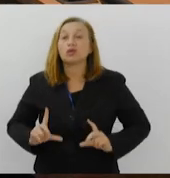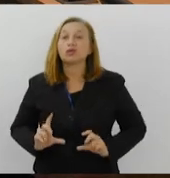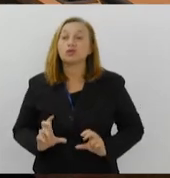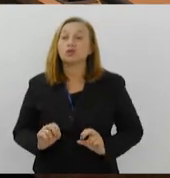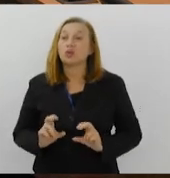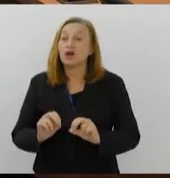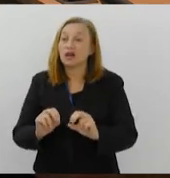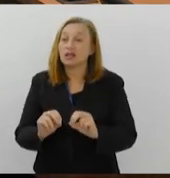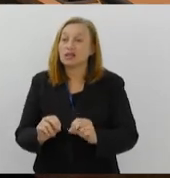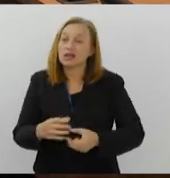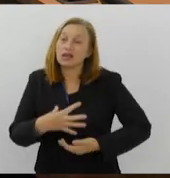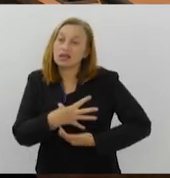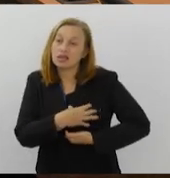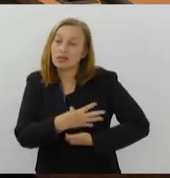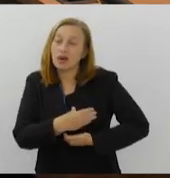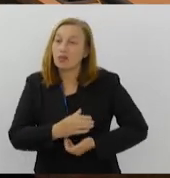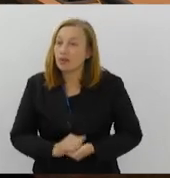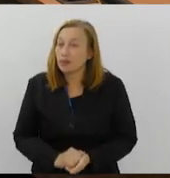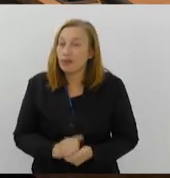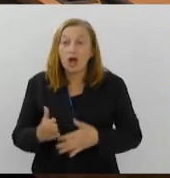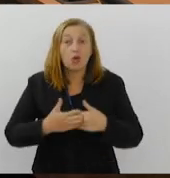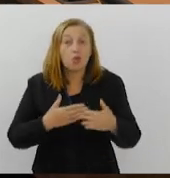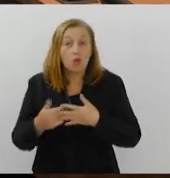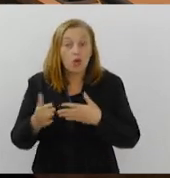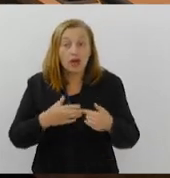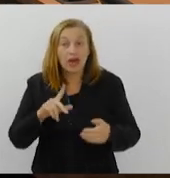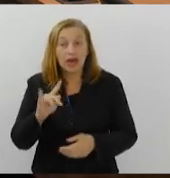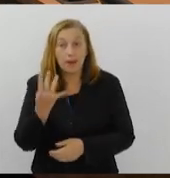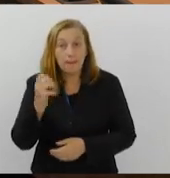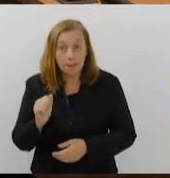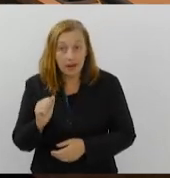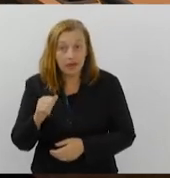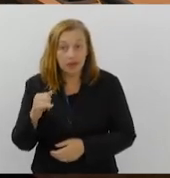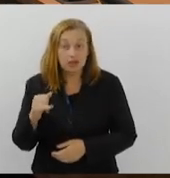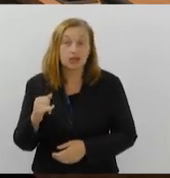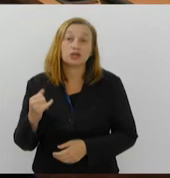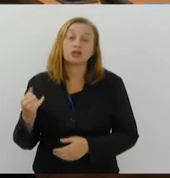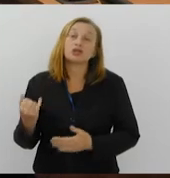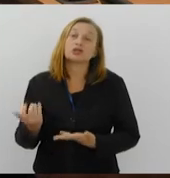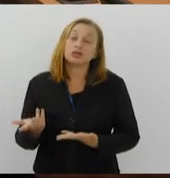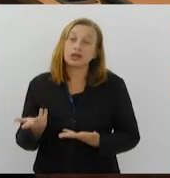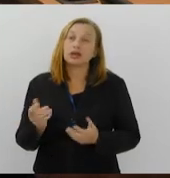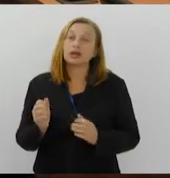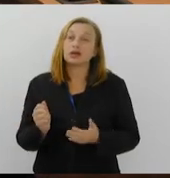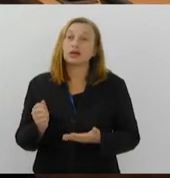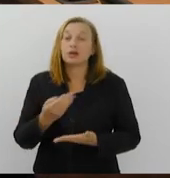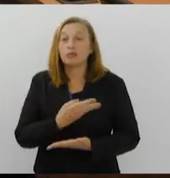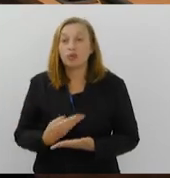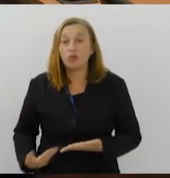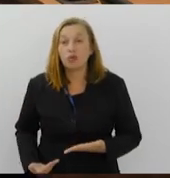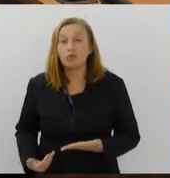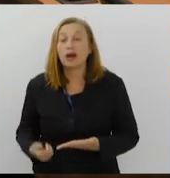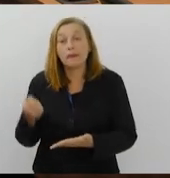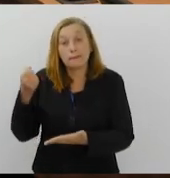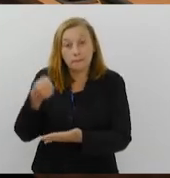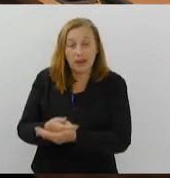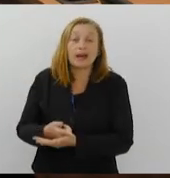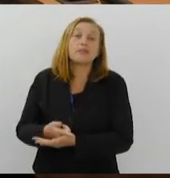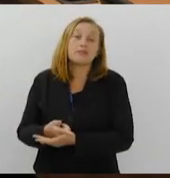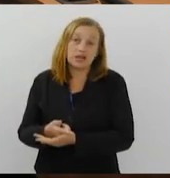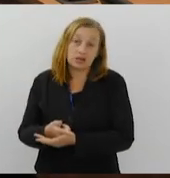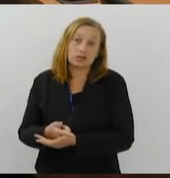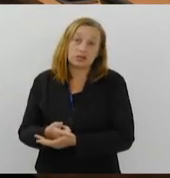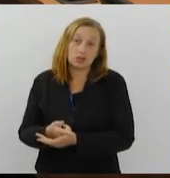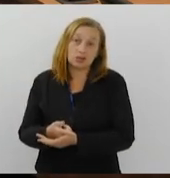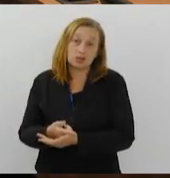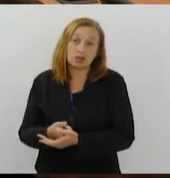campanha dessas, de utilidade pública, ser veiculada e, claro, pagamento conforme o tempo de veiculação.